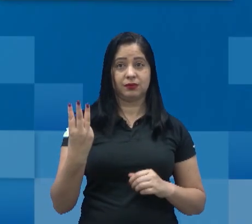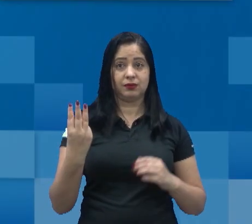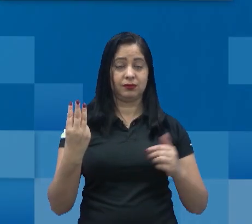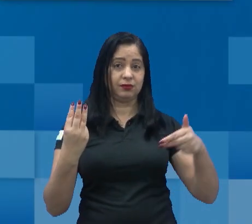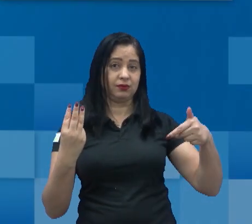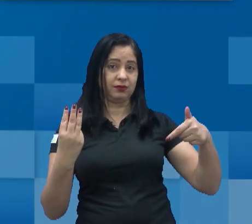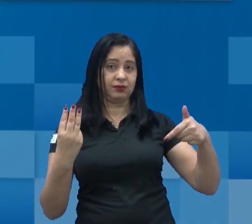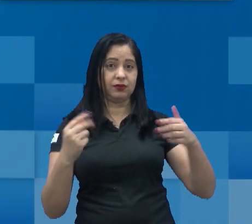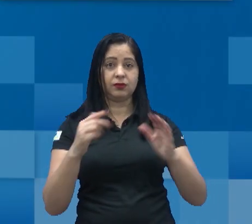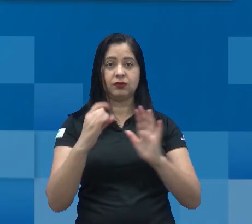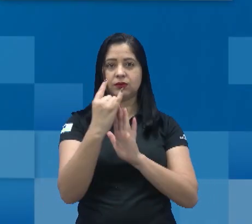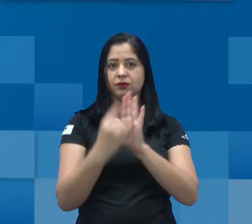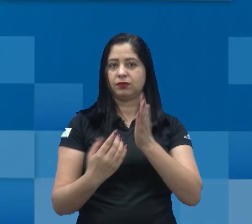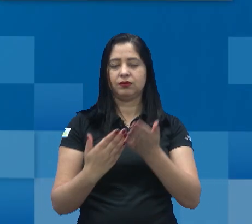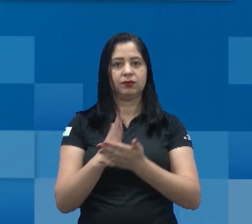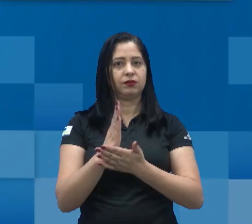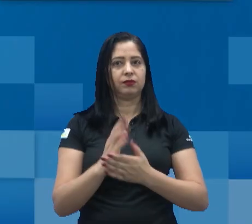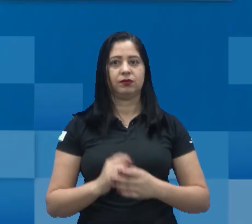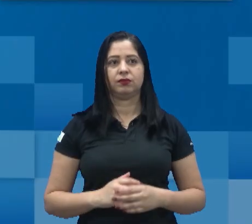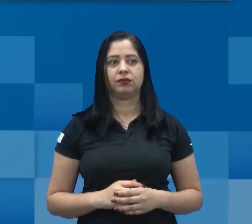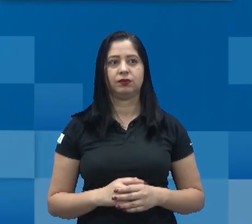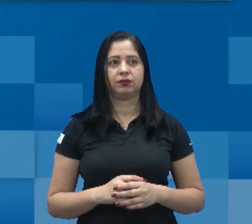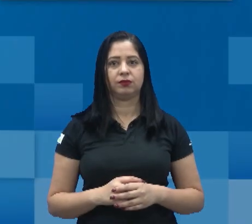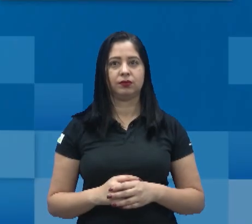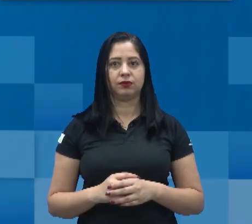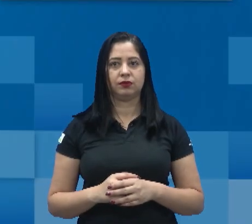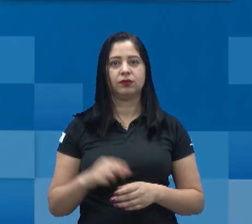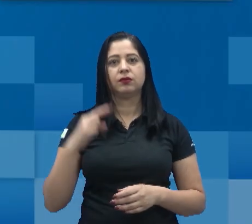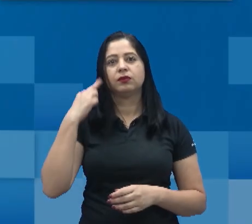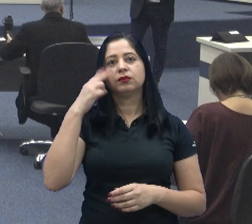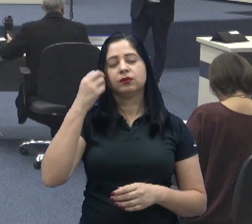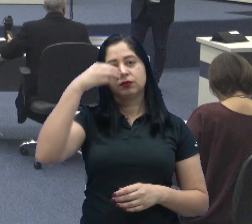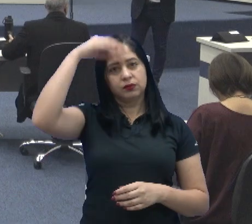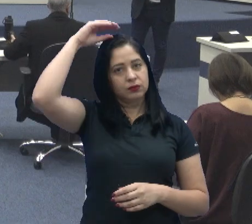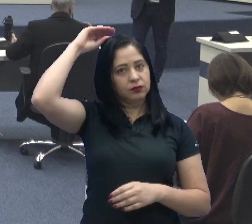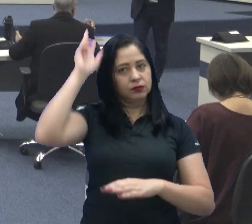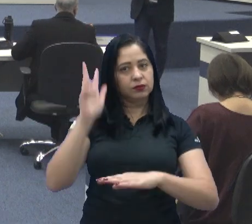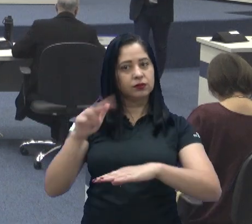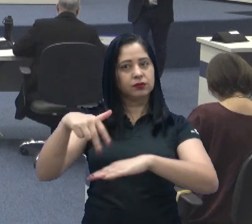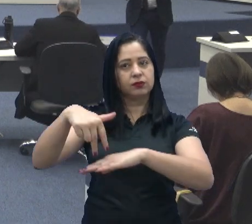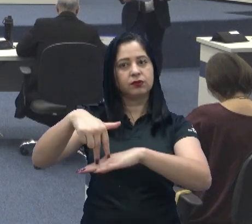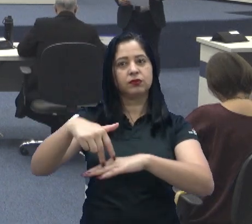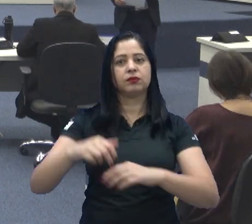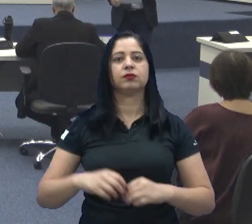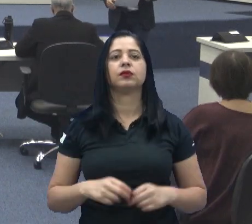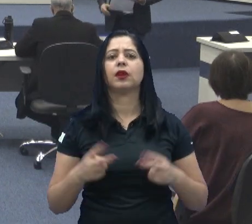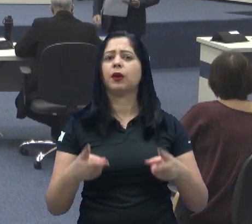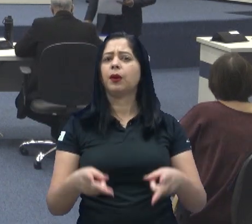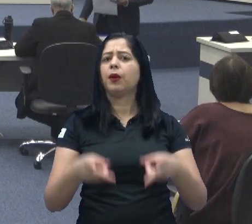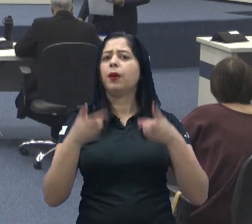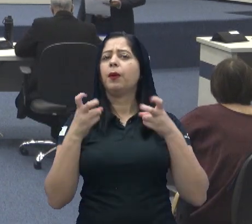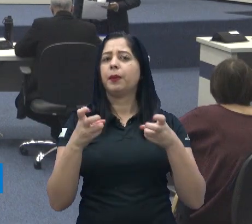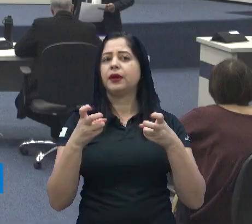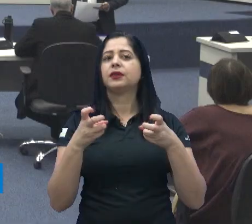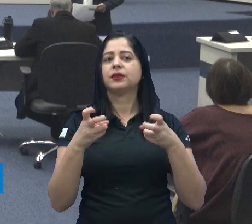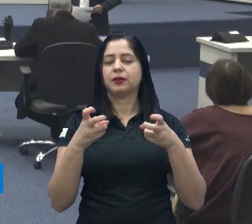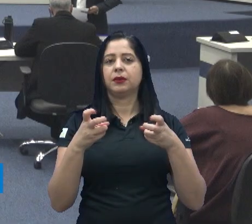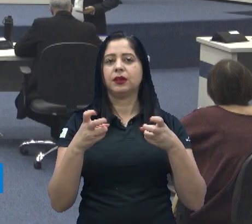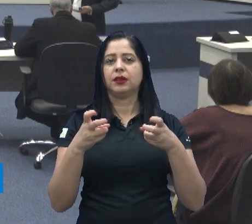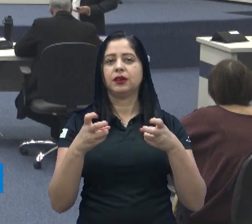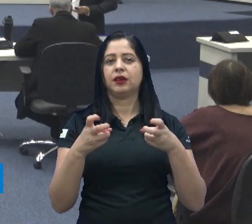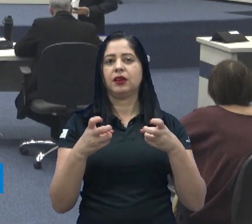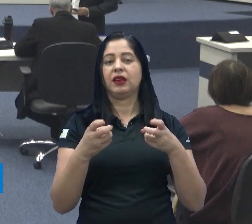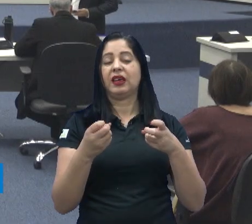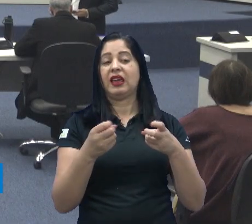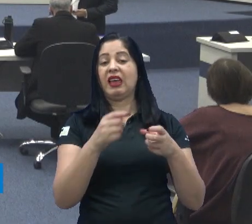está rejeitado. Justificativo de votação por tempo de minuto, o vereador Carlos Abrantes. Eu vejo que nós temos colegas que estão treinando já o seu voto,